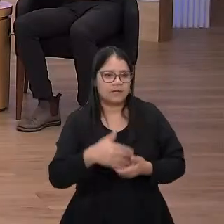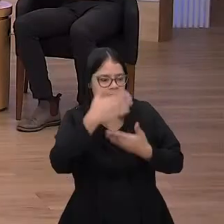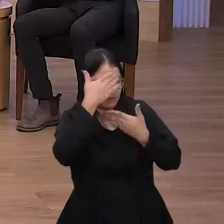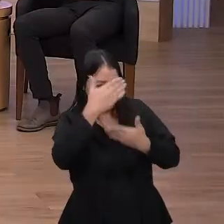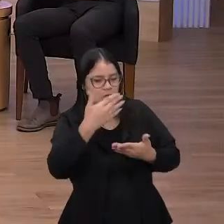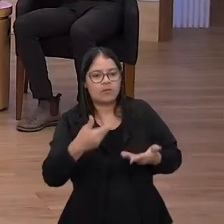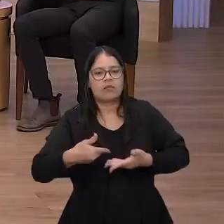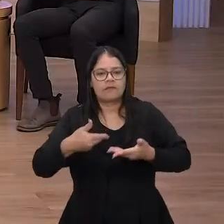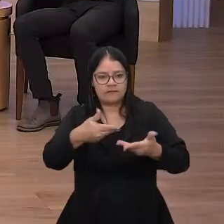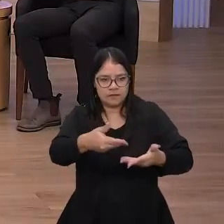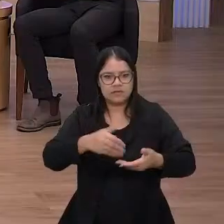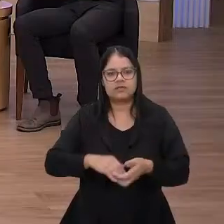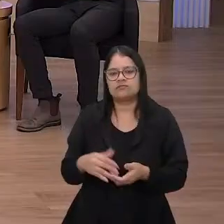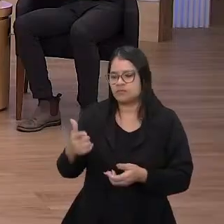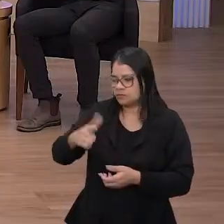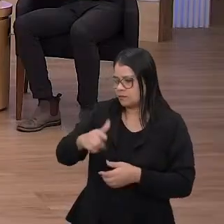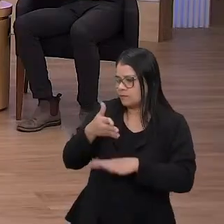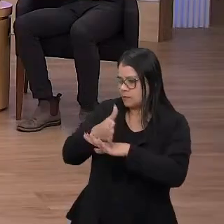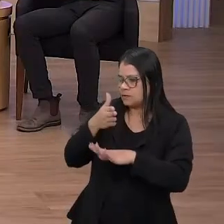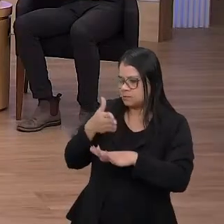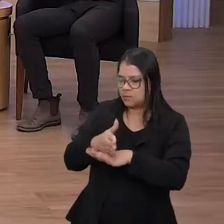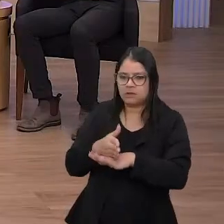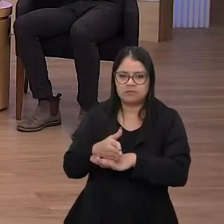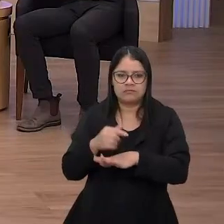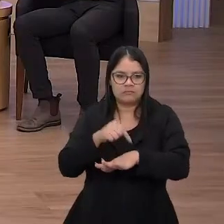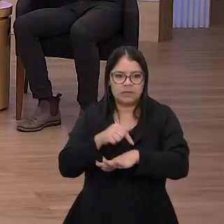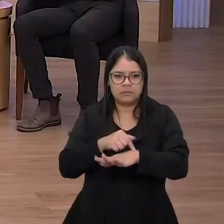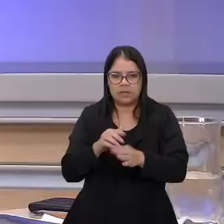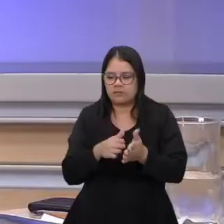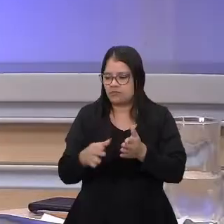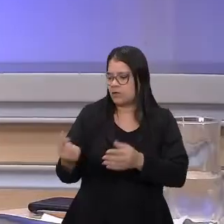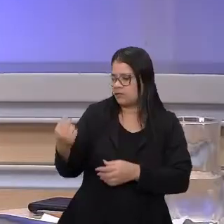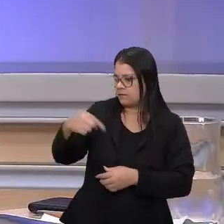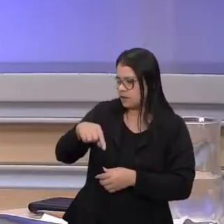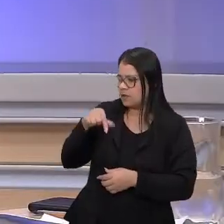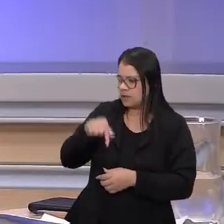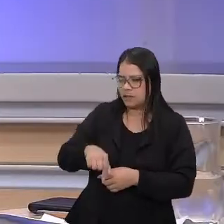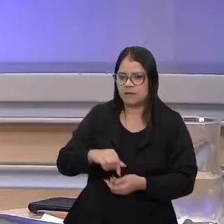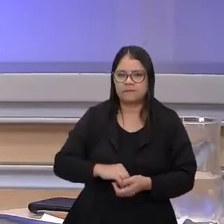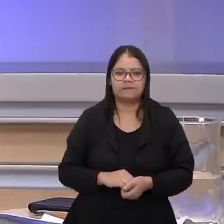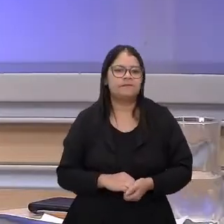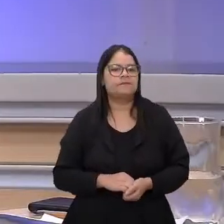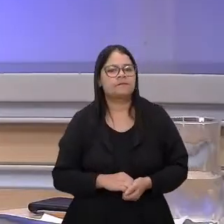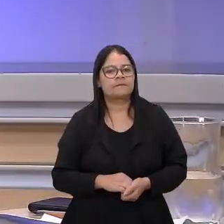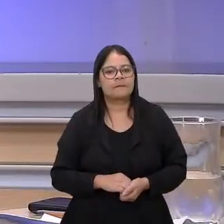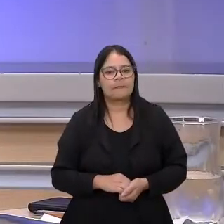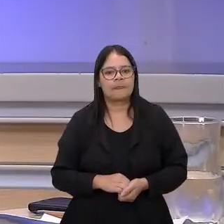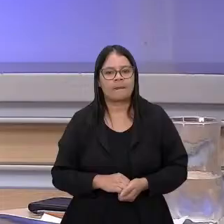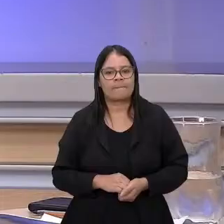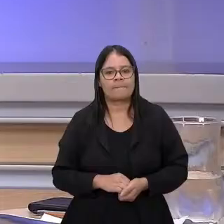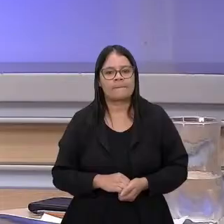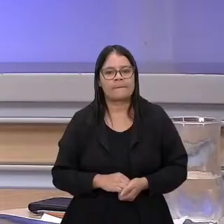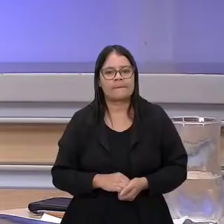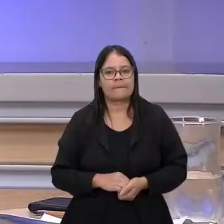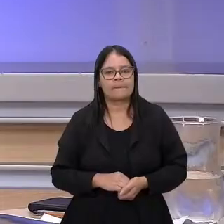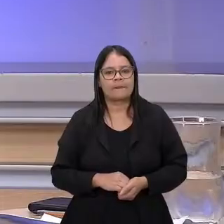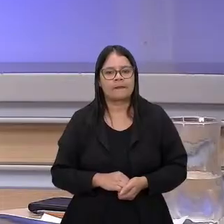convite, tá? Mais uma vez está participando, já faz um tempinho que eu não via. E assim, é